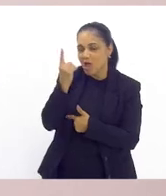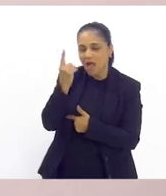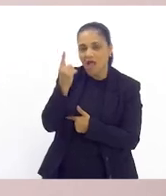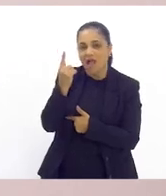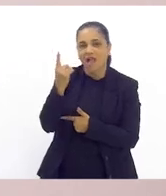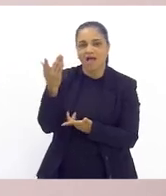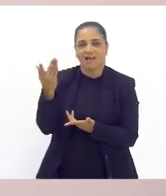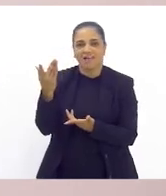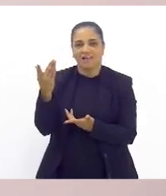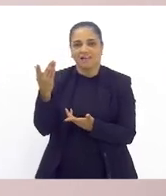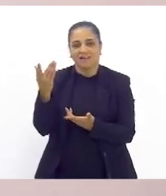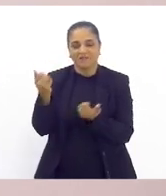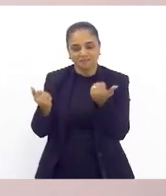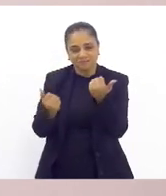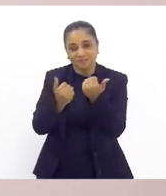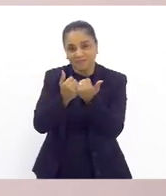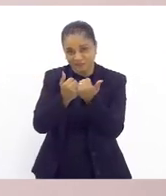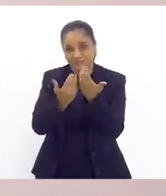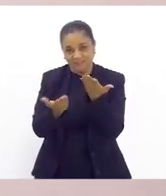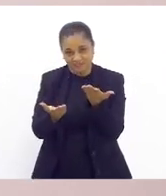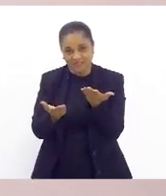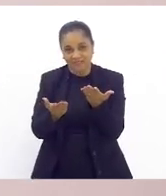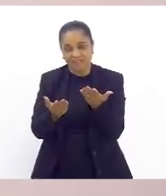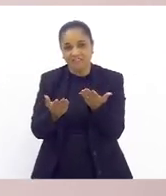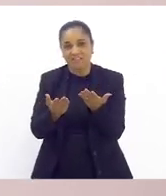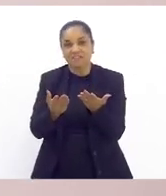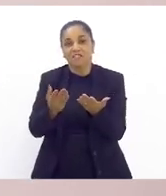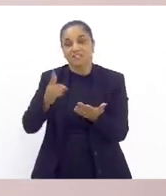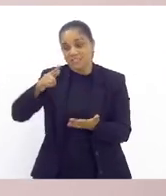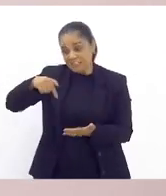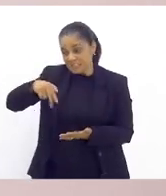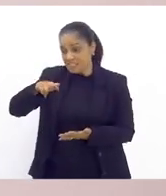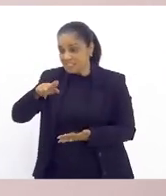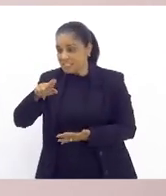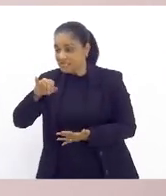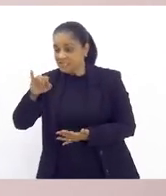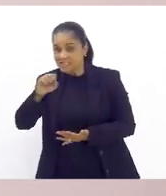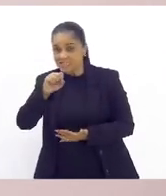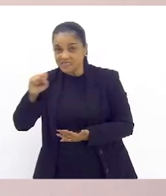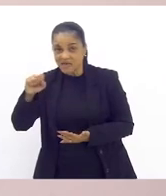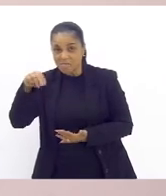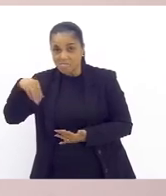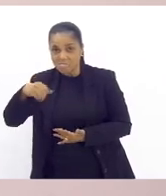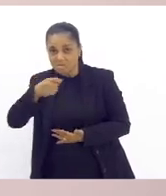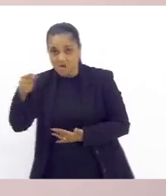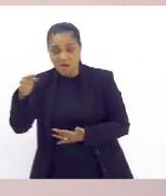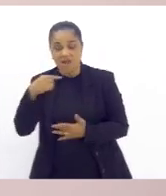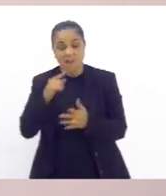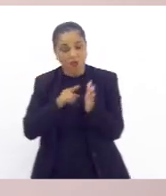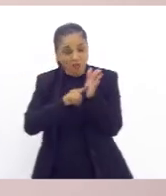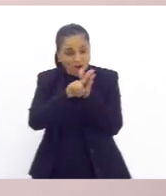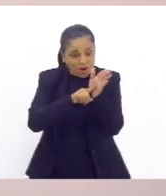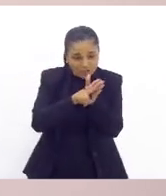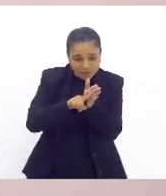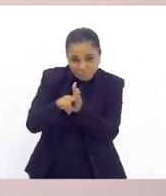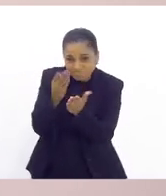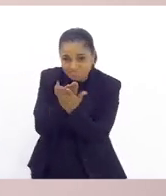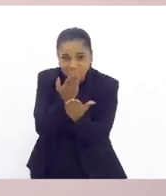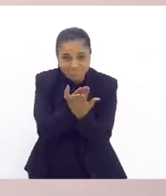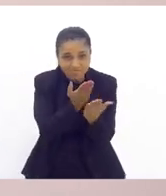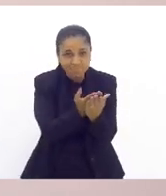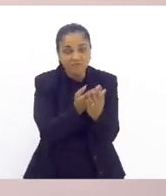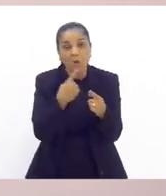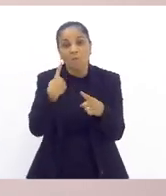E isso acontece em que Samantha deveria ser objeto de estudo porque é de conhecimento de todos mas não pode ser implementado